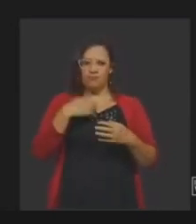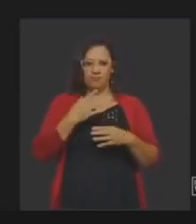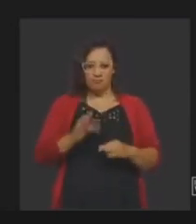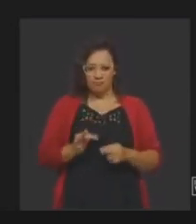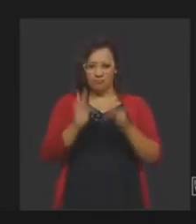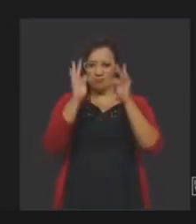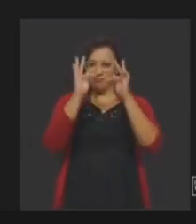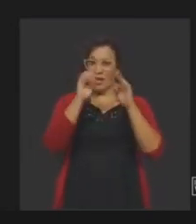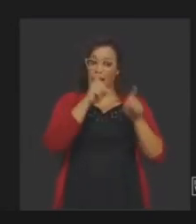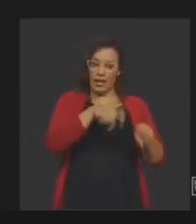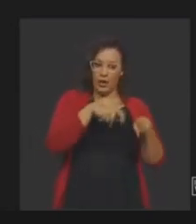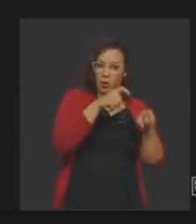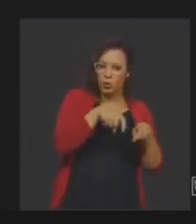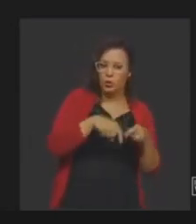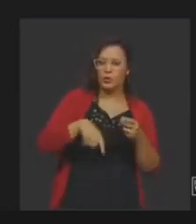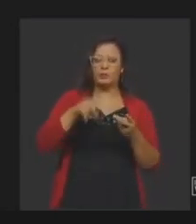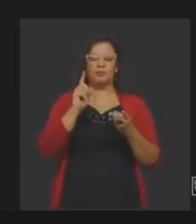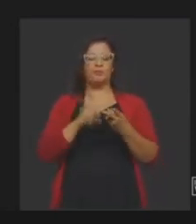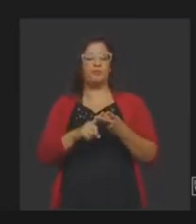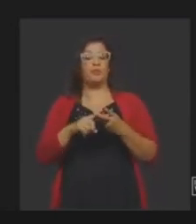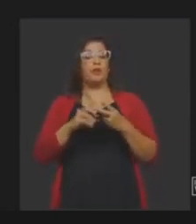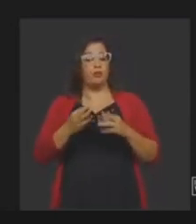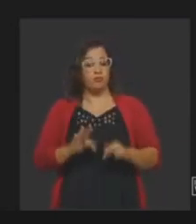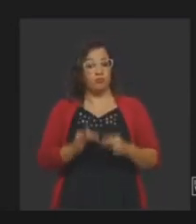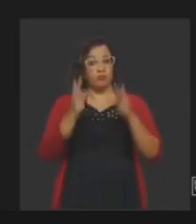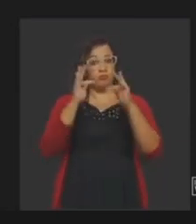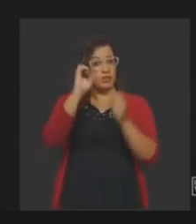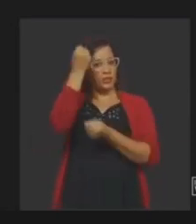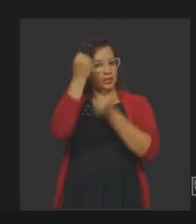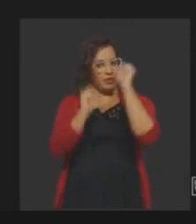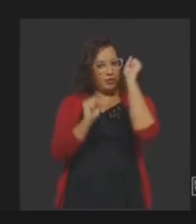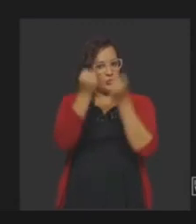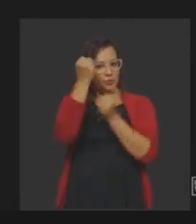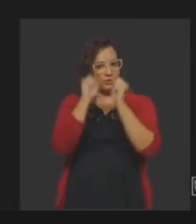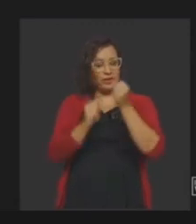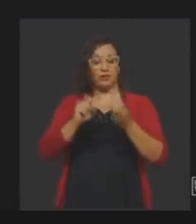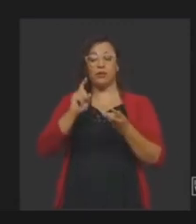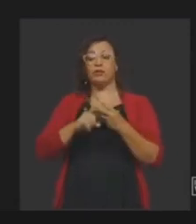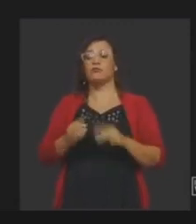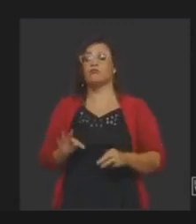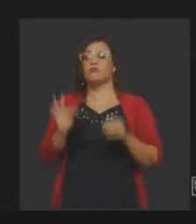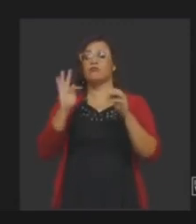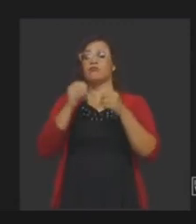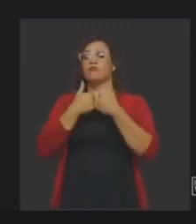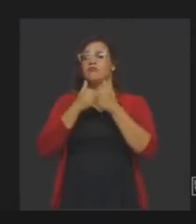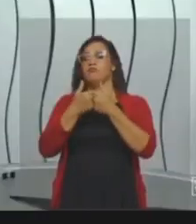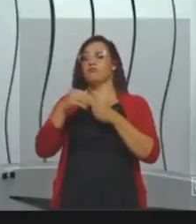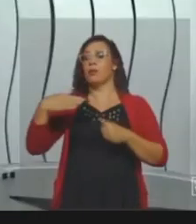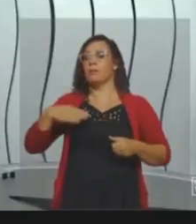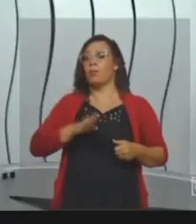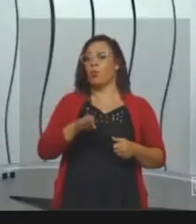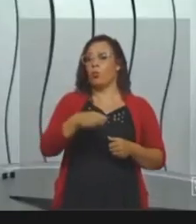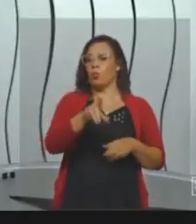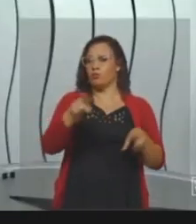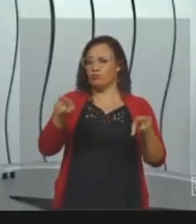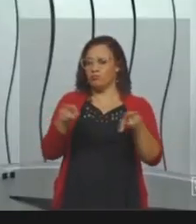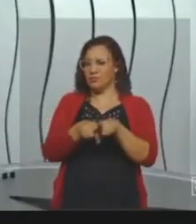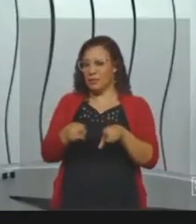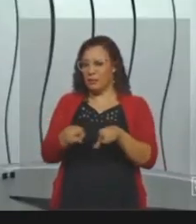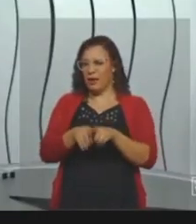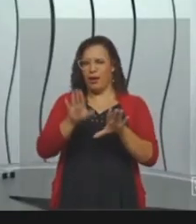agricultura, o impacto da tecnologia na indústria e no transporte. Lembrando que então nós vimos